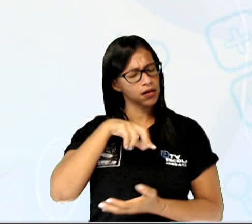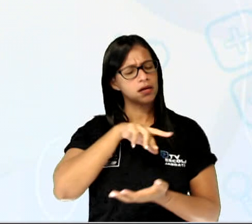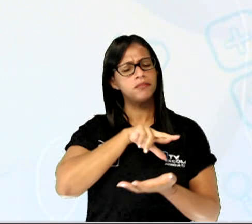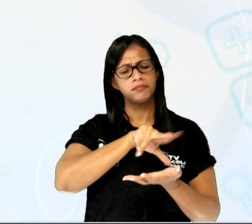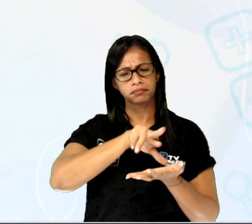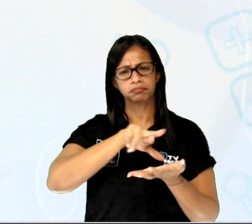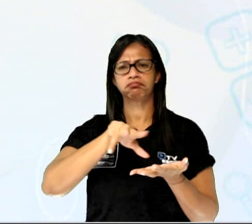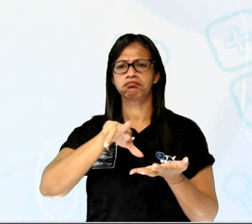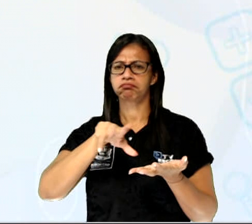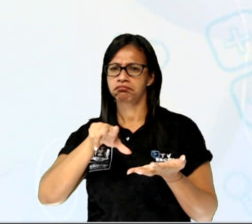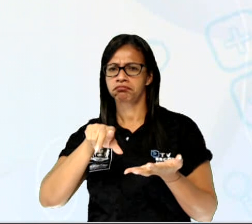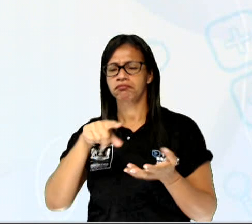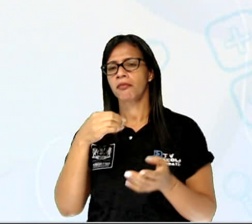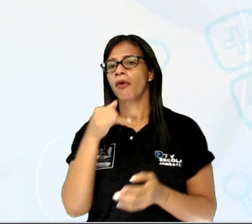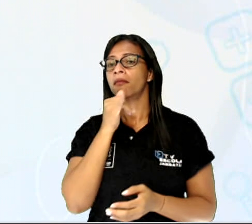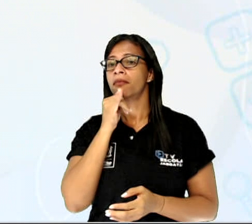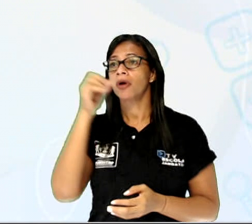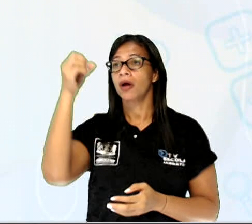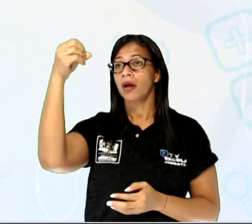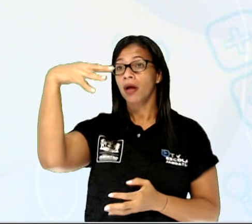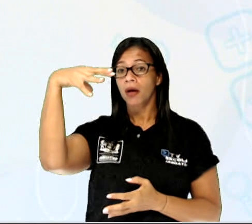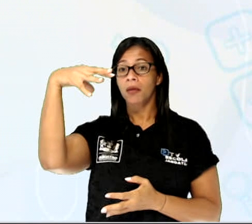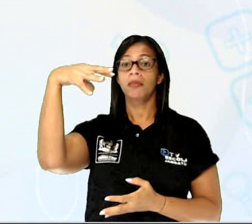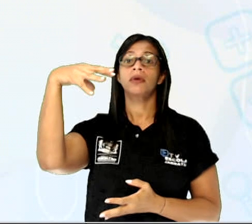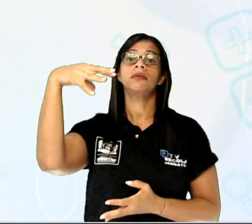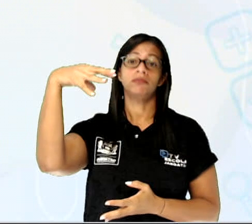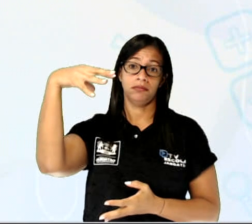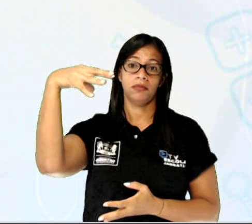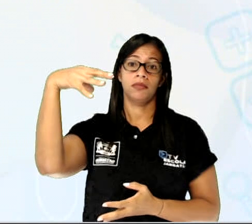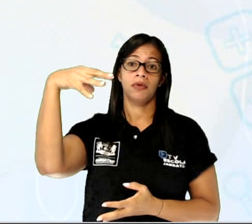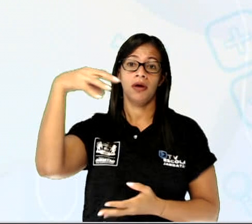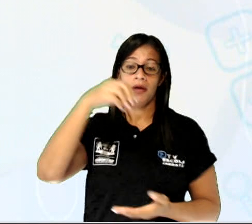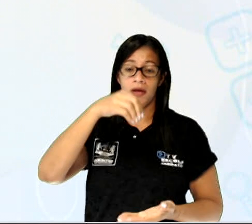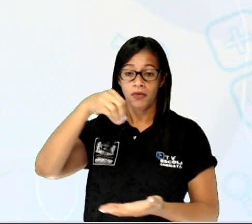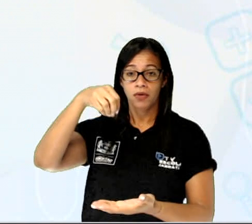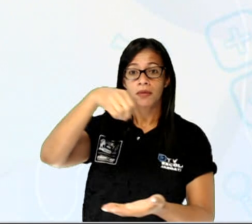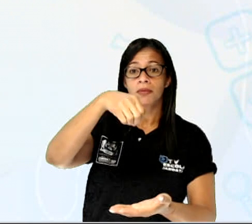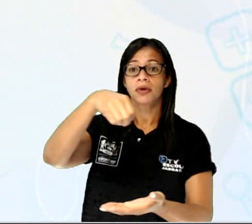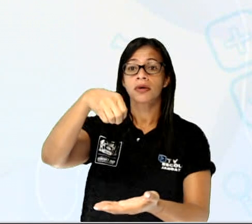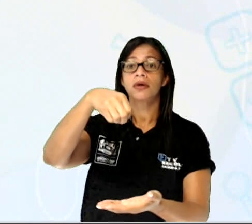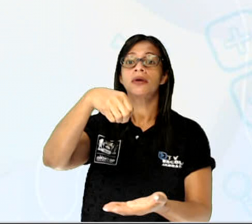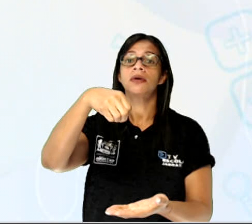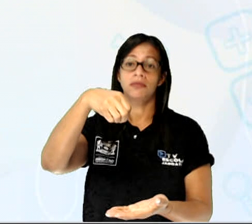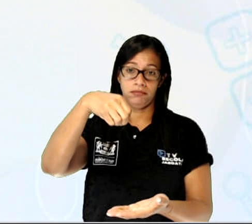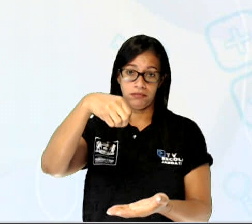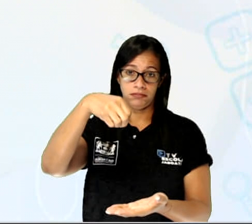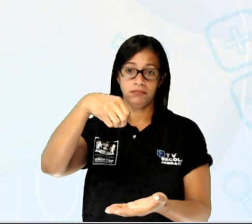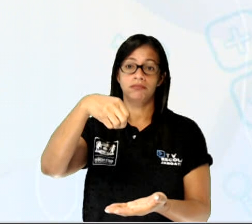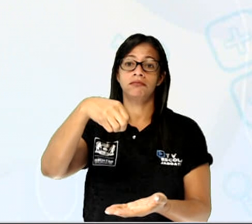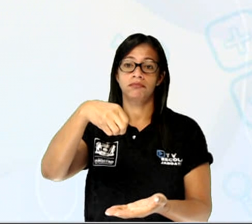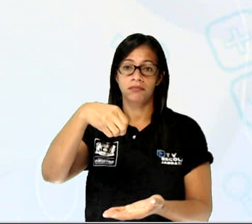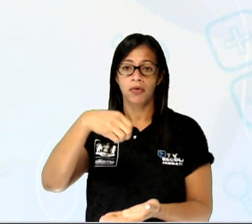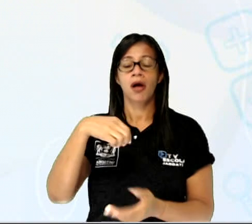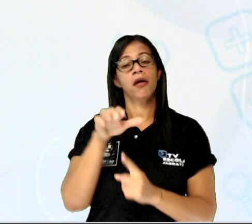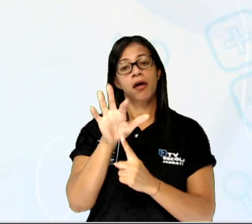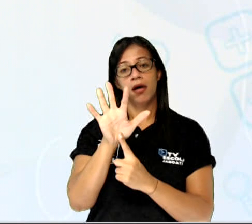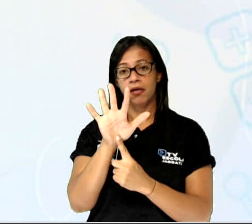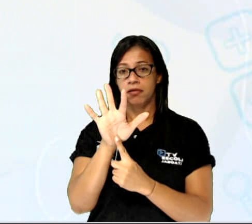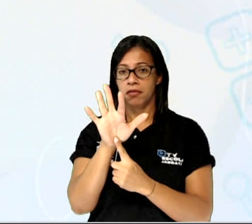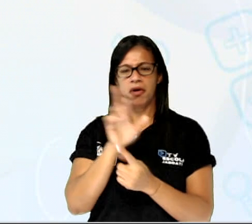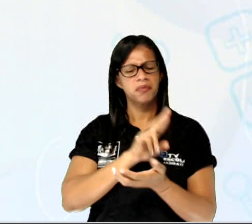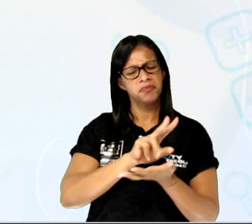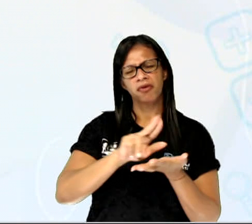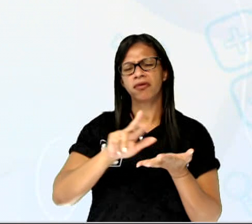a lâmpada, o lampião, a lanterna, a vela e